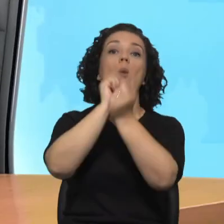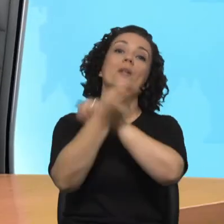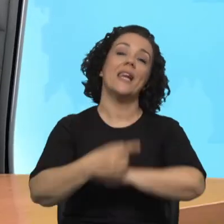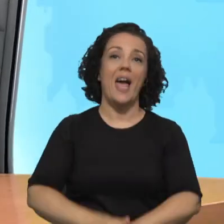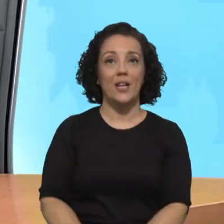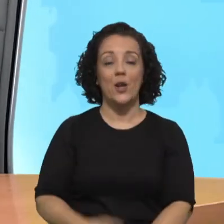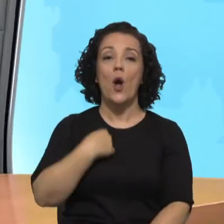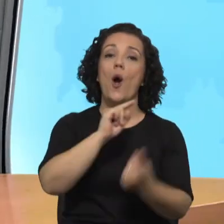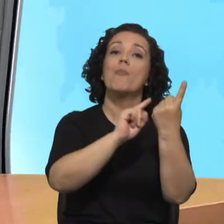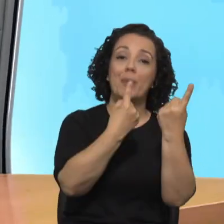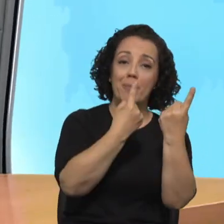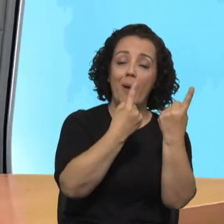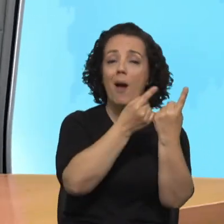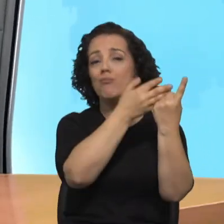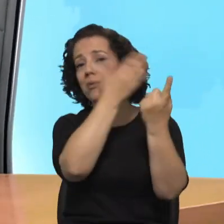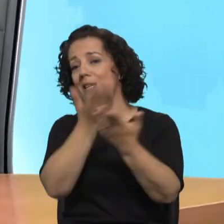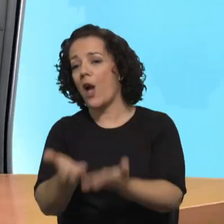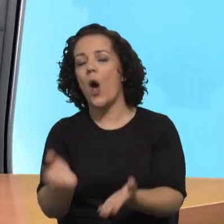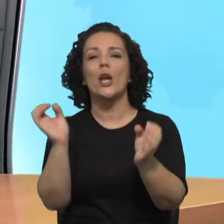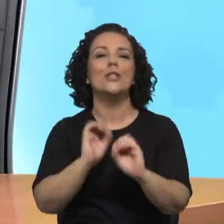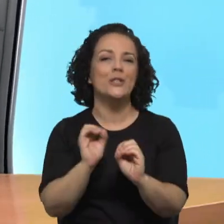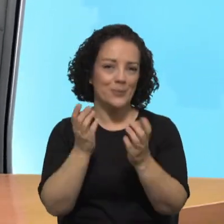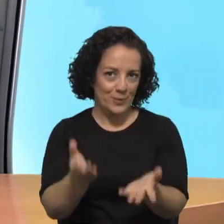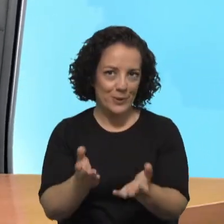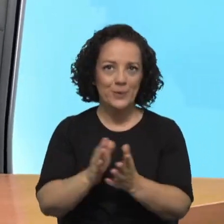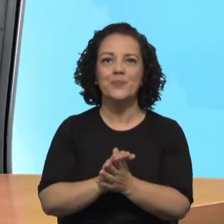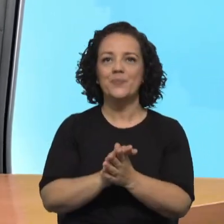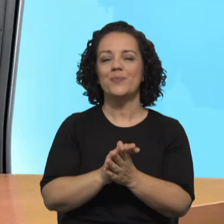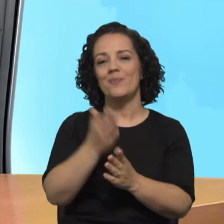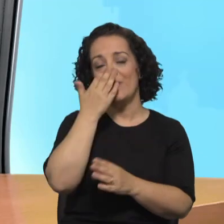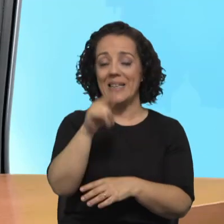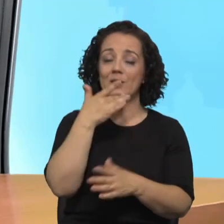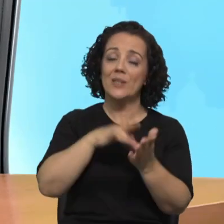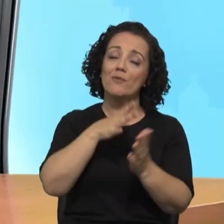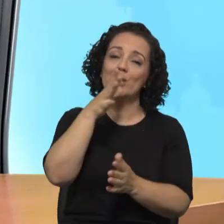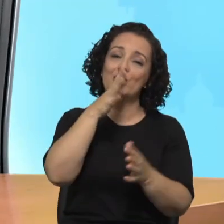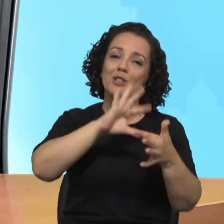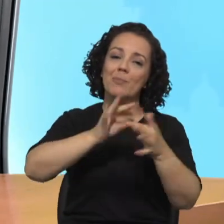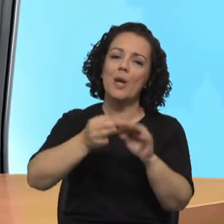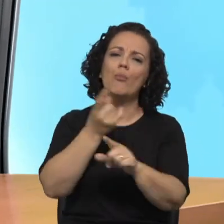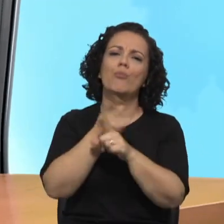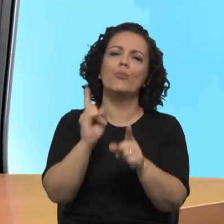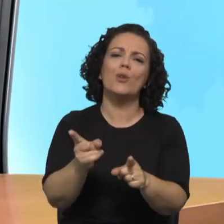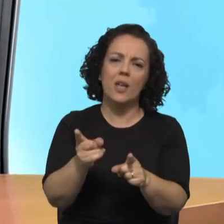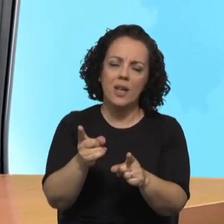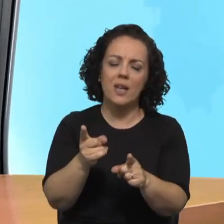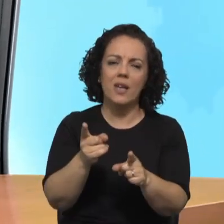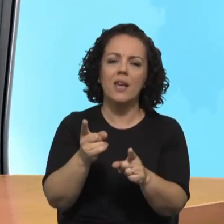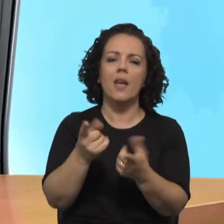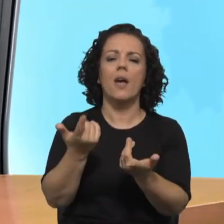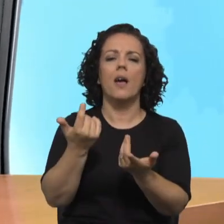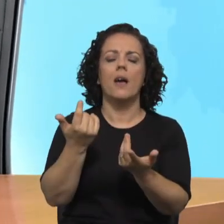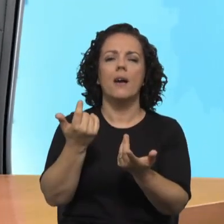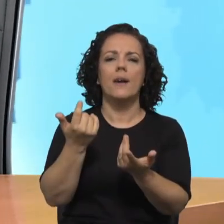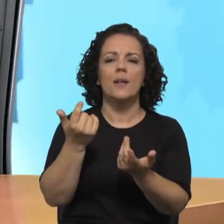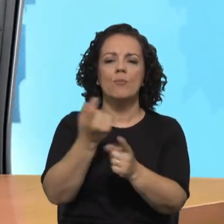fiz a primeira, não fiz mais nenhuma até agora. Então, assim eu começo por explicar o que é que me motivou a recolher os elementos